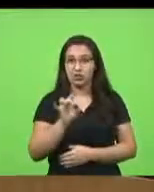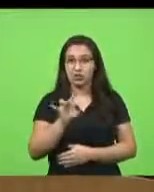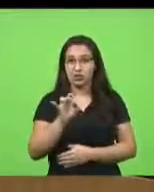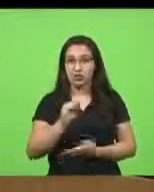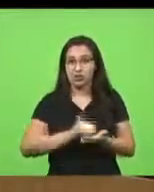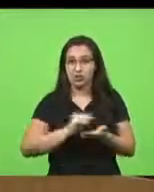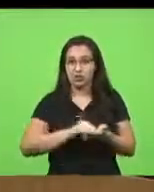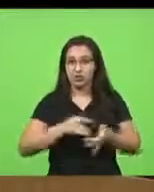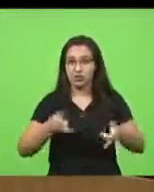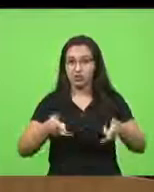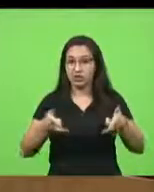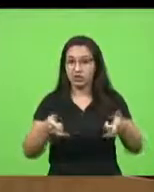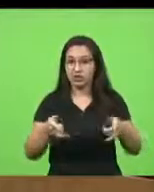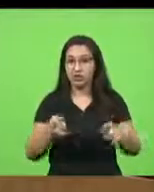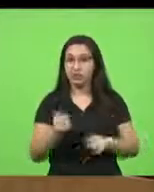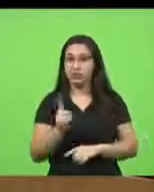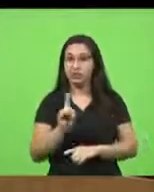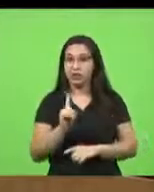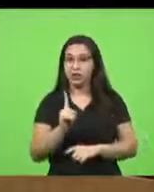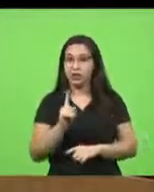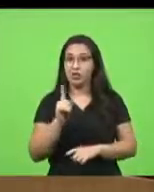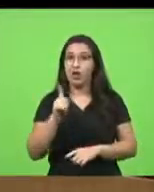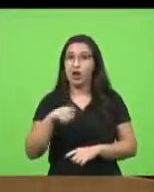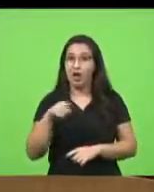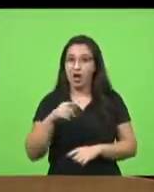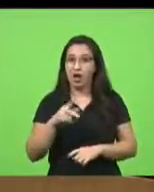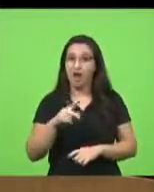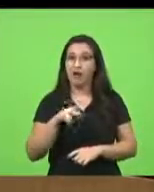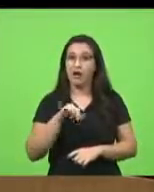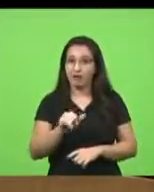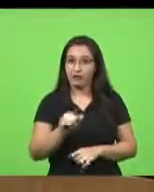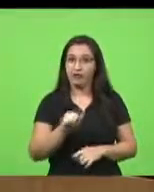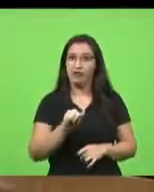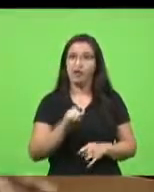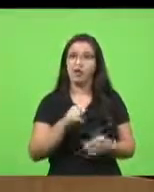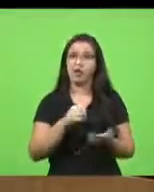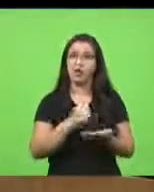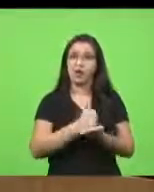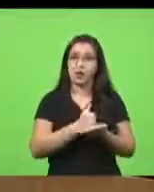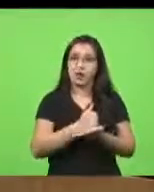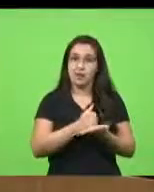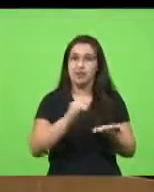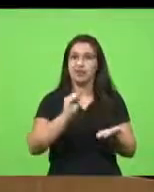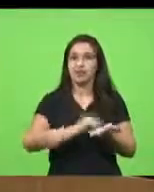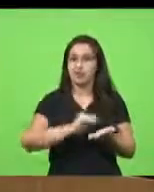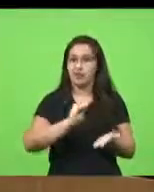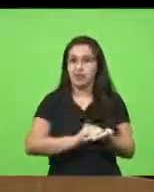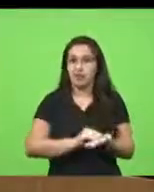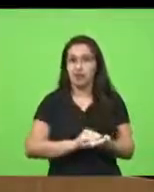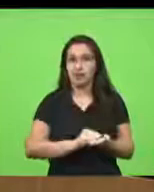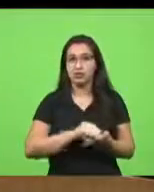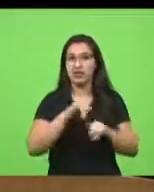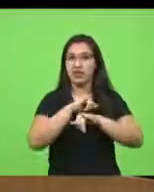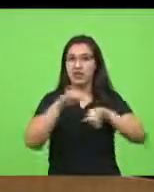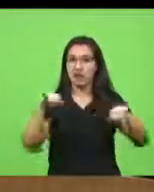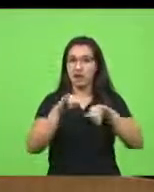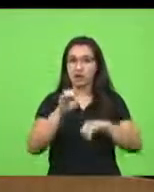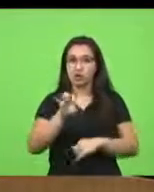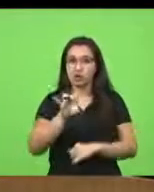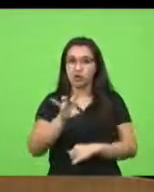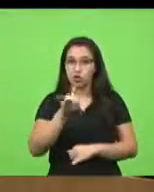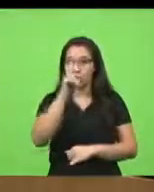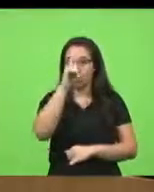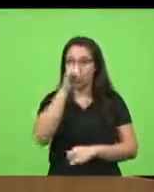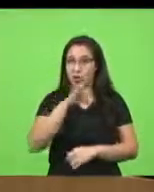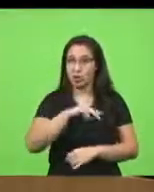leito, não tem medicamento, vai faltar medicamento. Está aí o alerta, não só dos hospitais públicos,